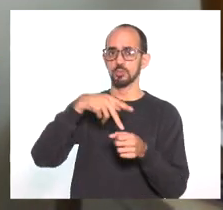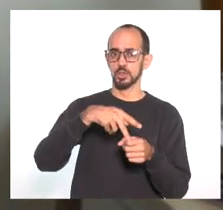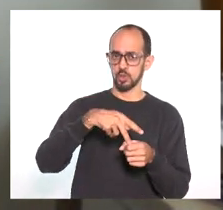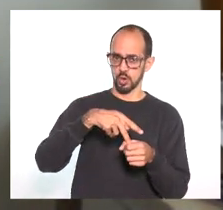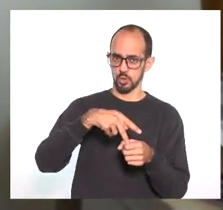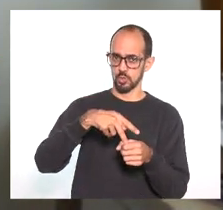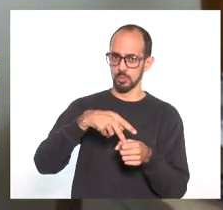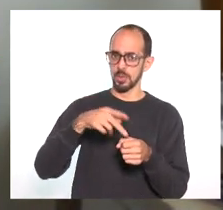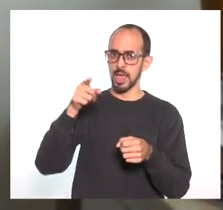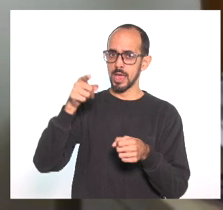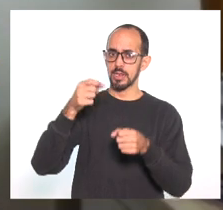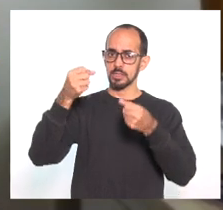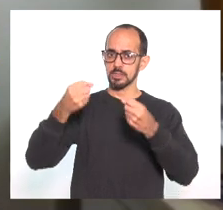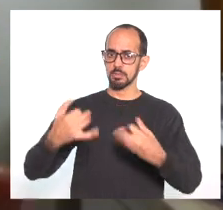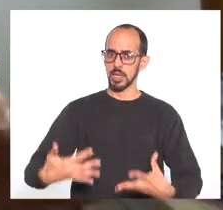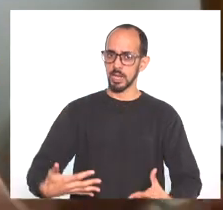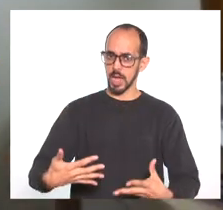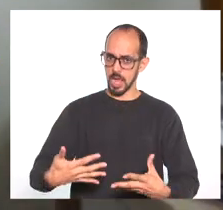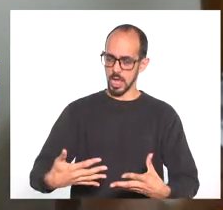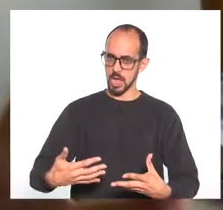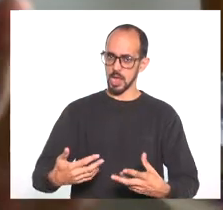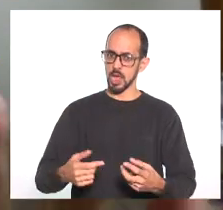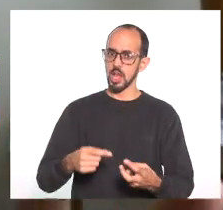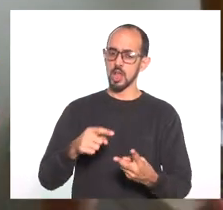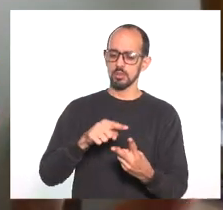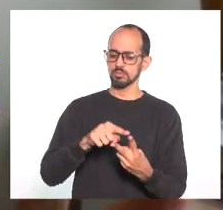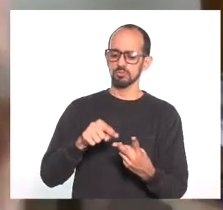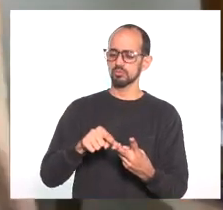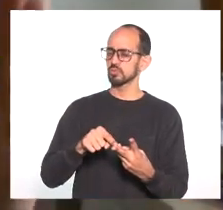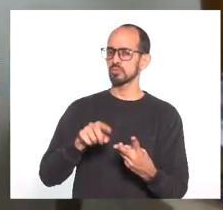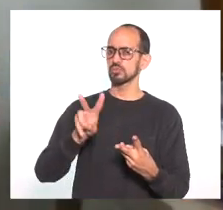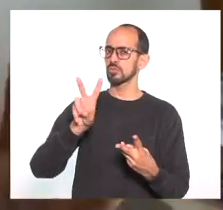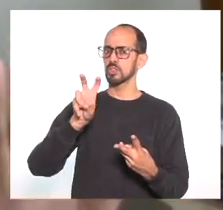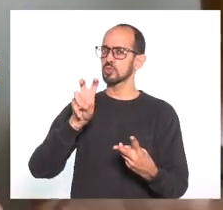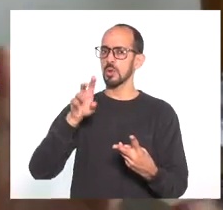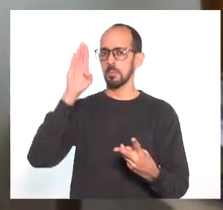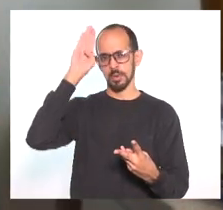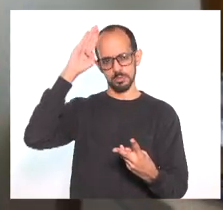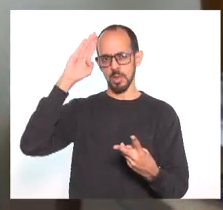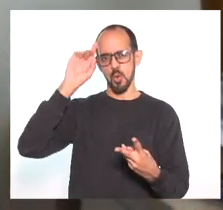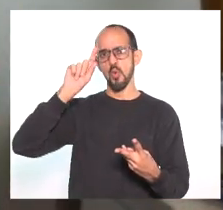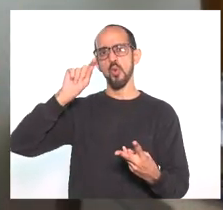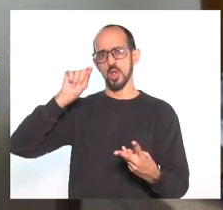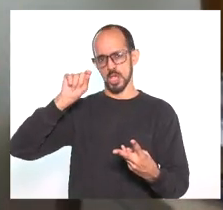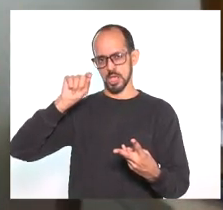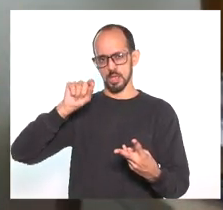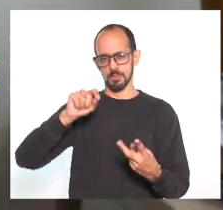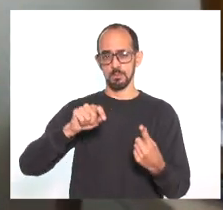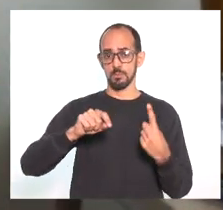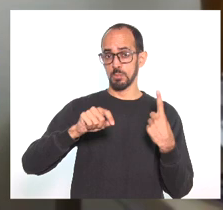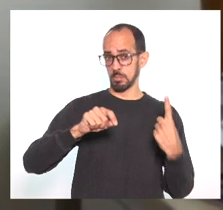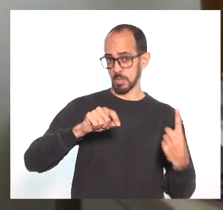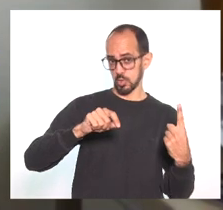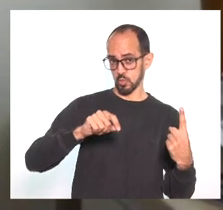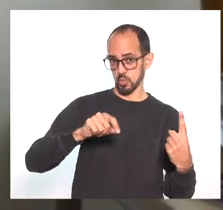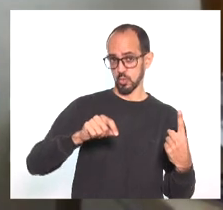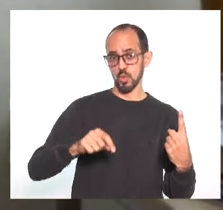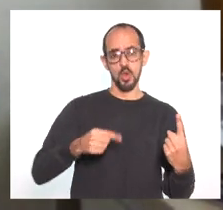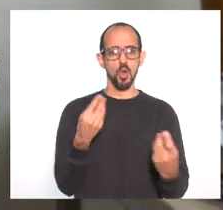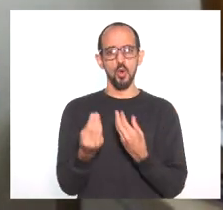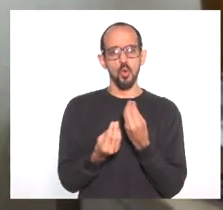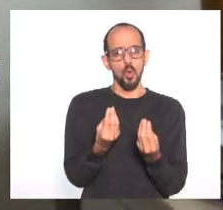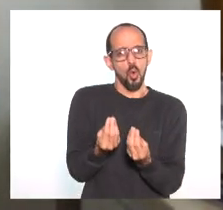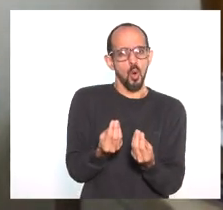redigindo o ofício, mas duas vertentes principais. Primeiro, como é que ela aplica